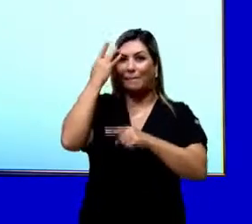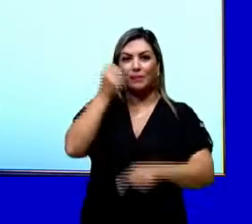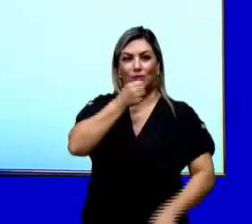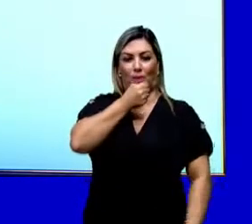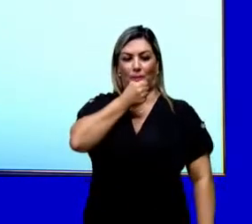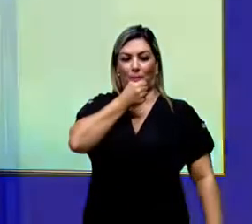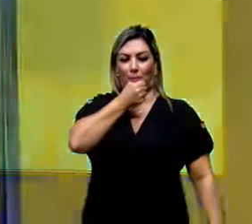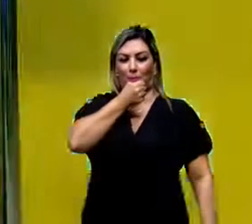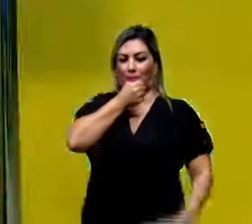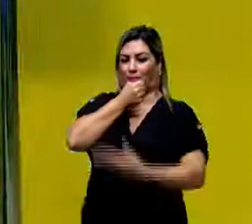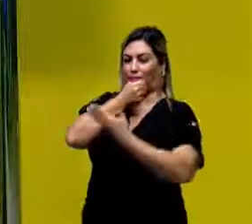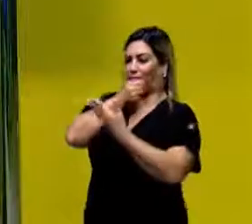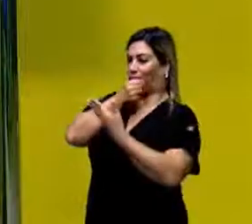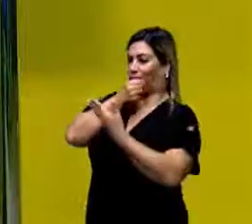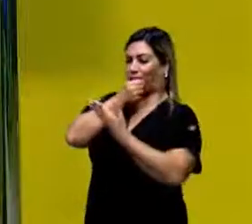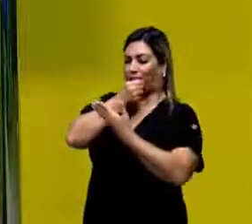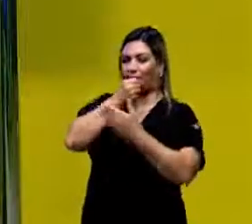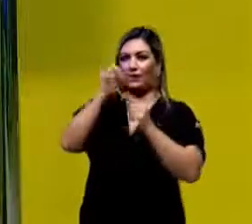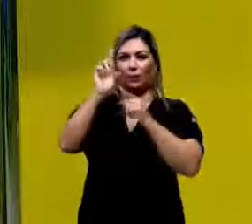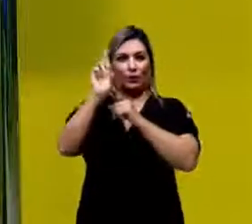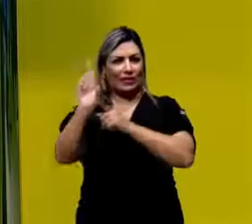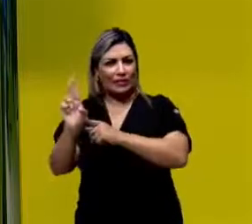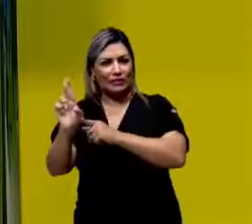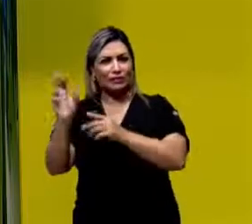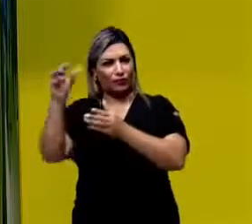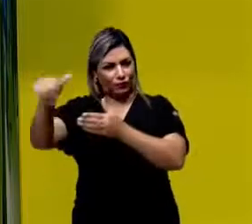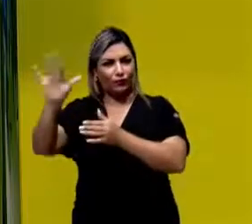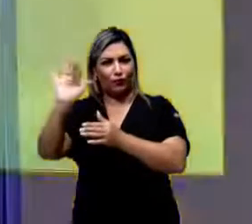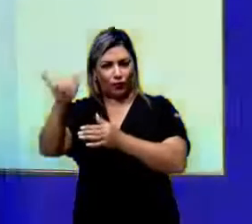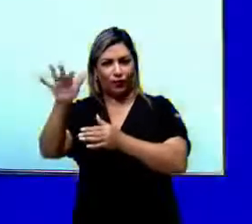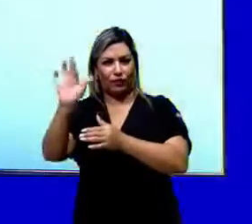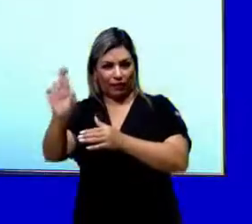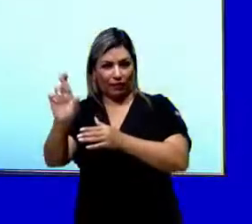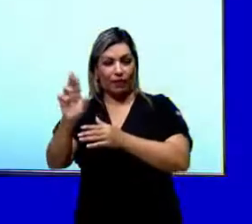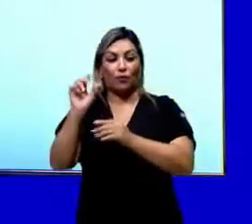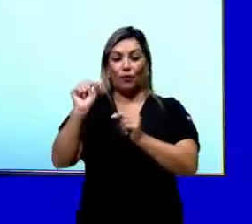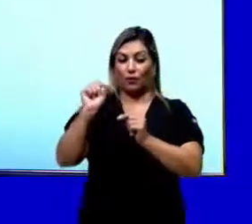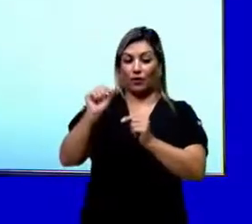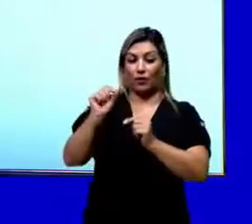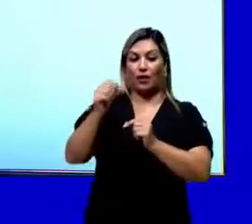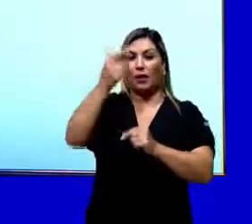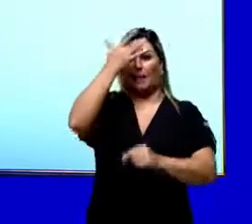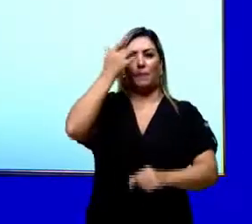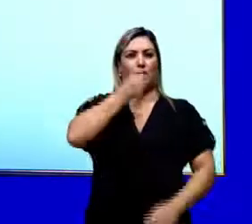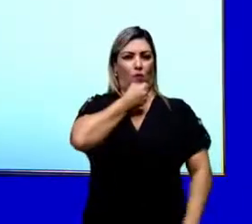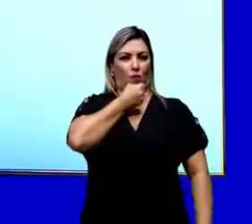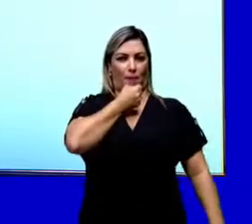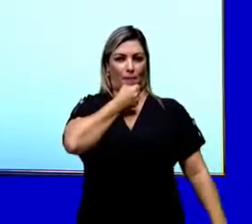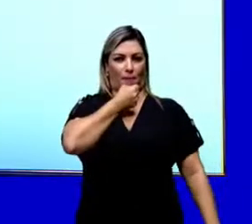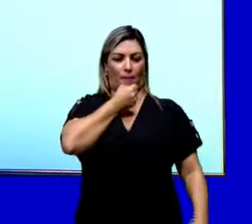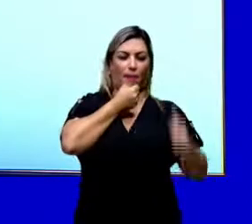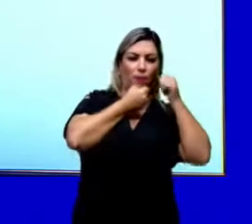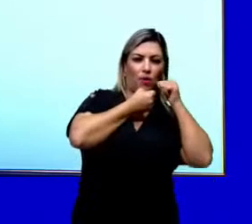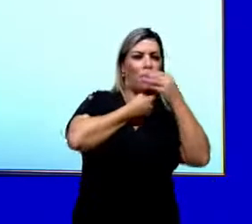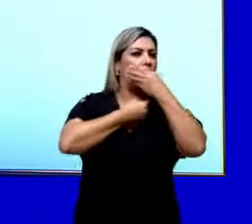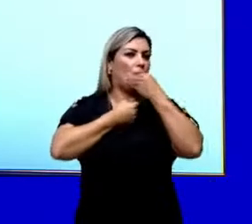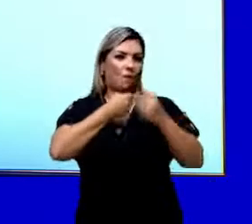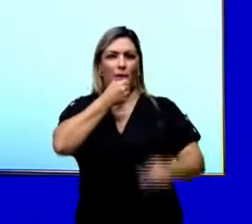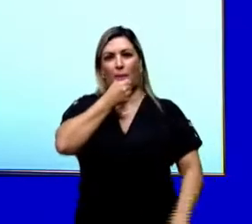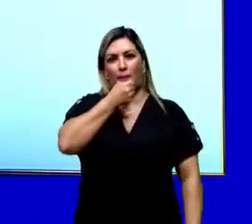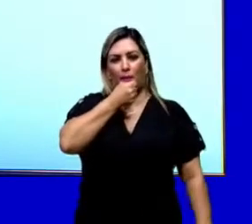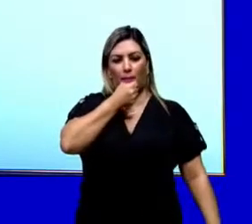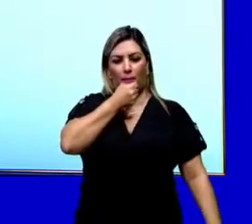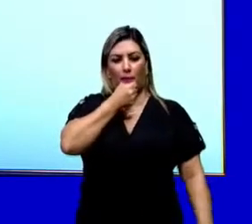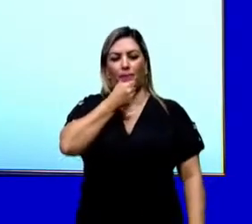isso fixos lá na frente o r no final report é o é o relatório